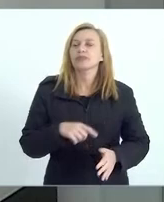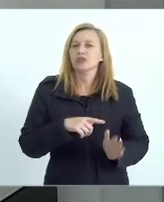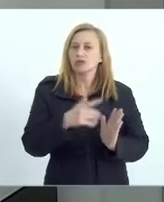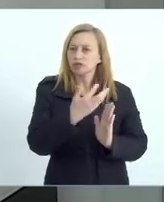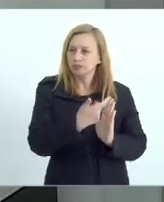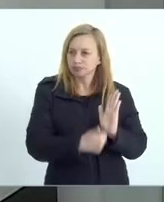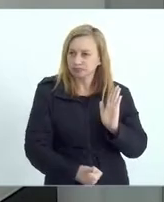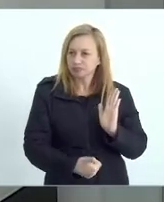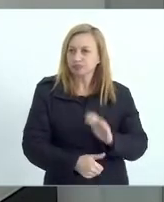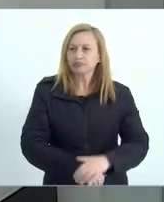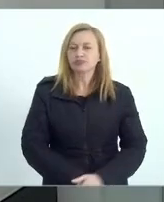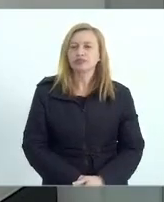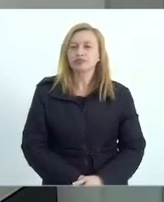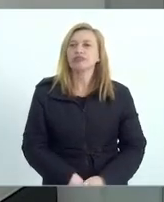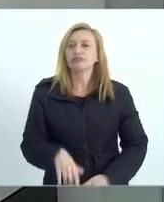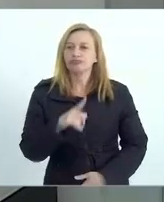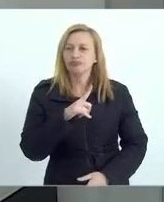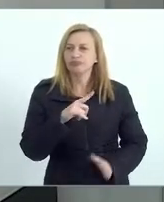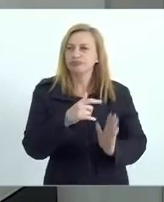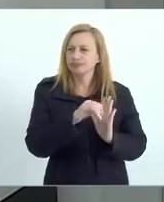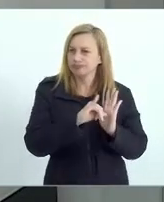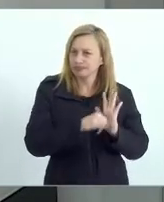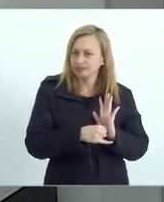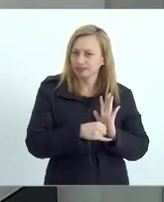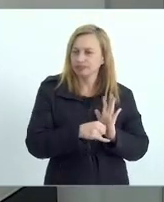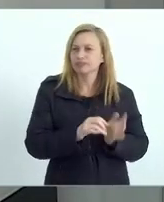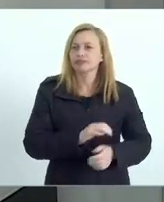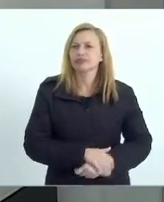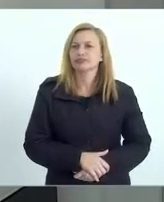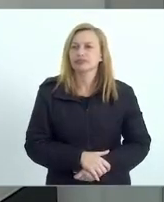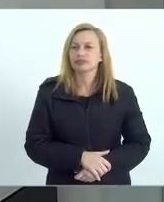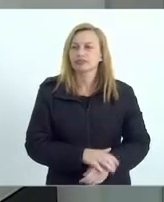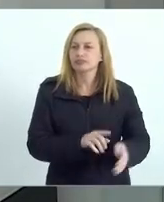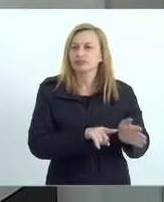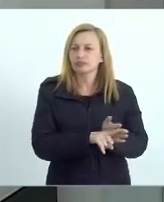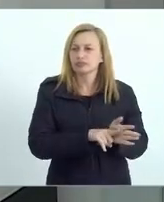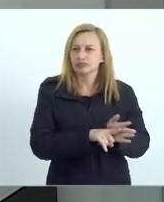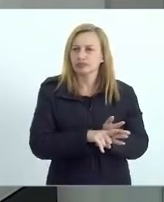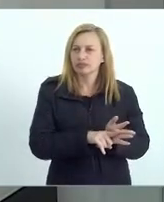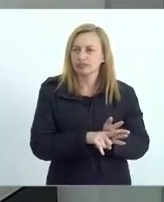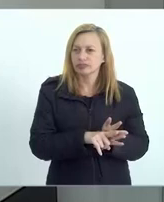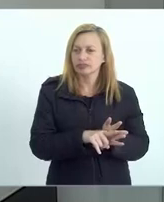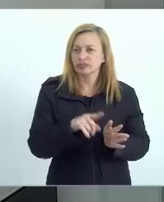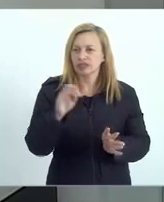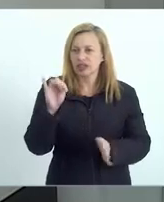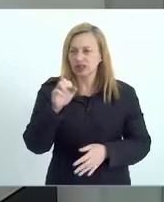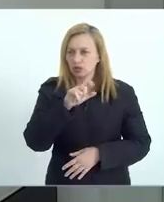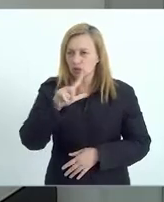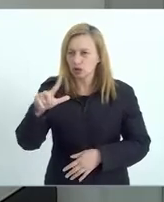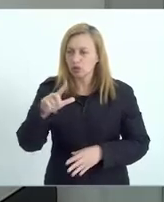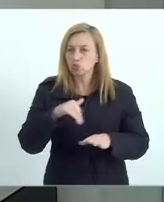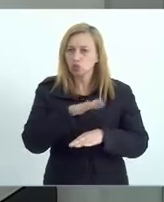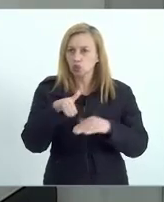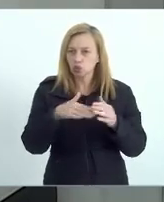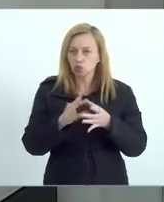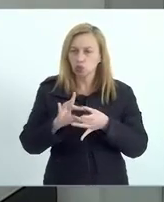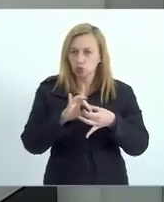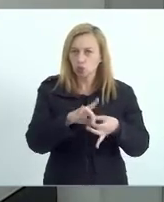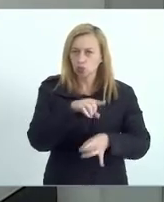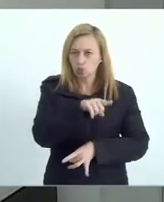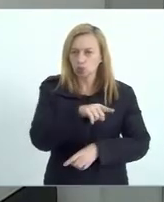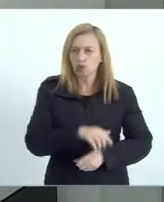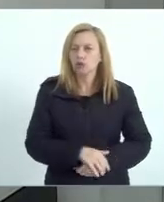descrição temos o diário oficial de exame intelectual todos estão relacionados ali